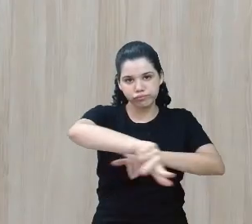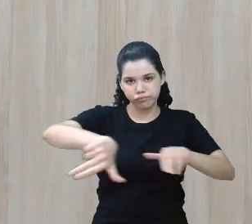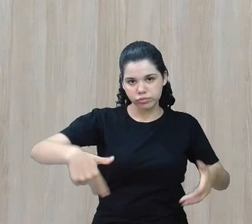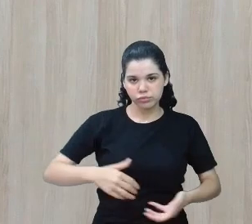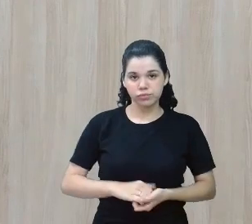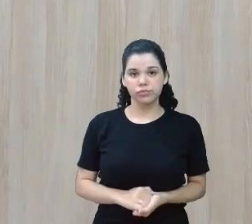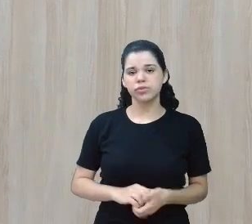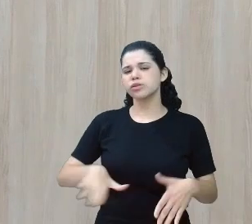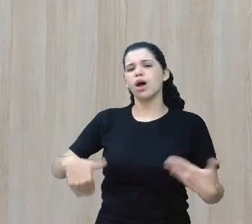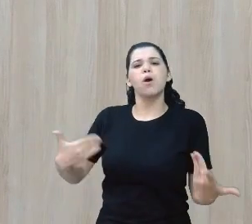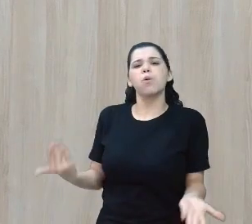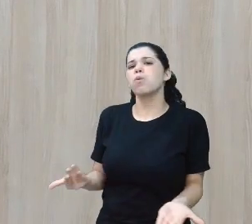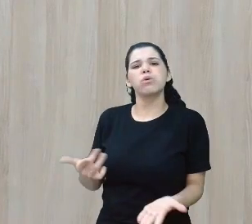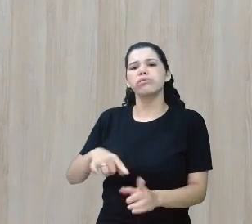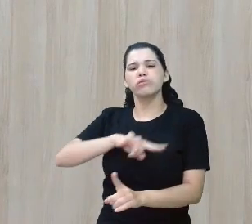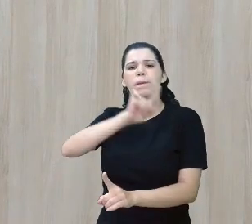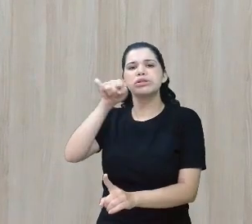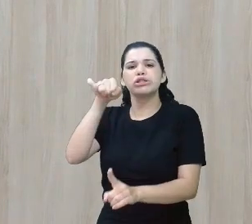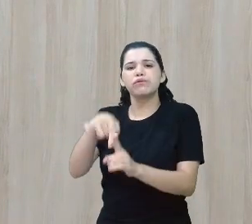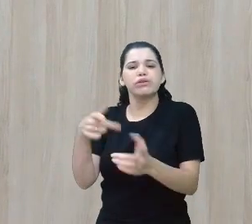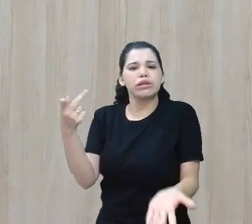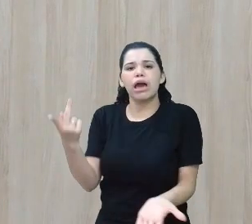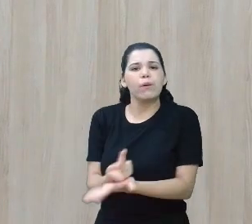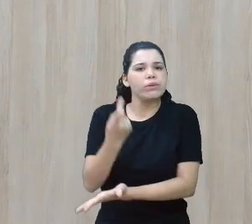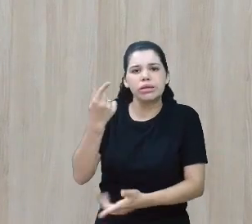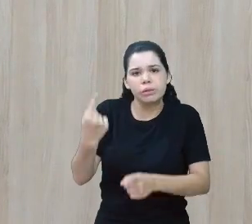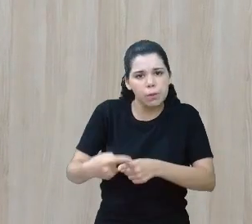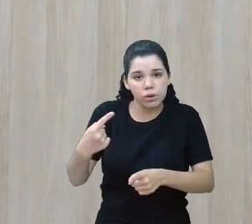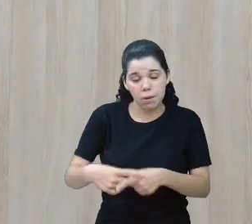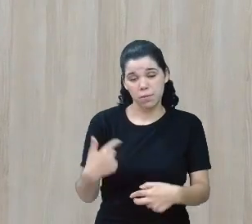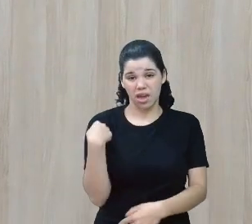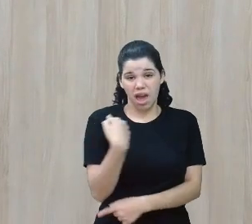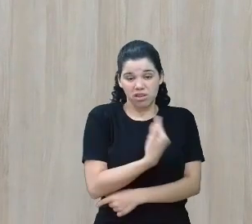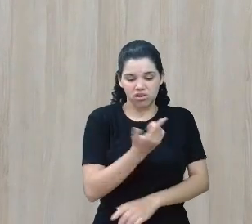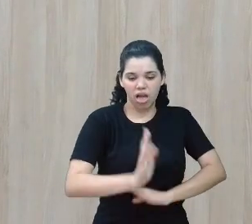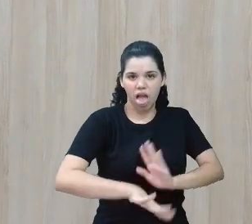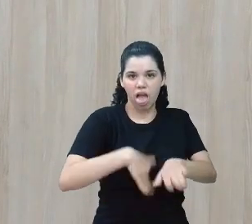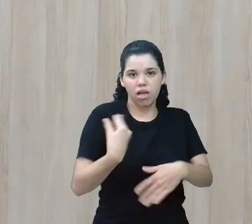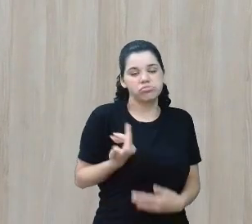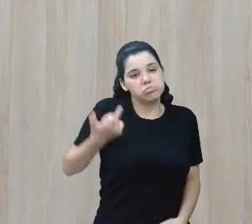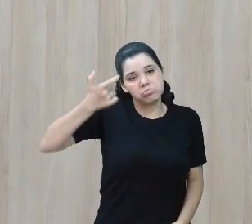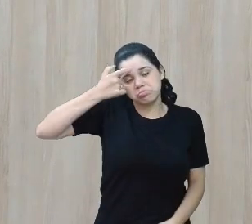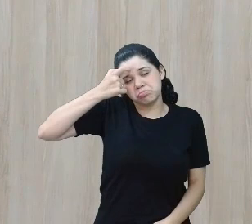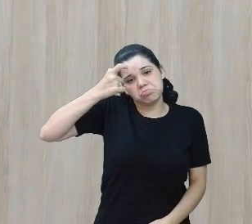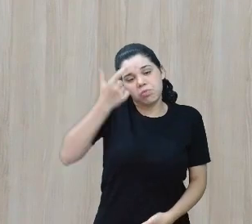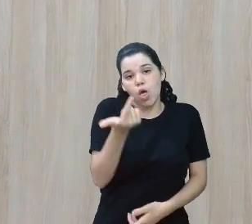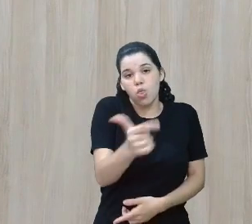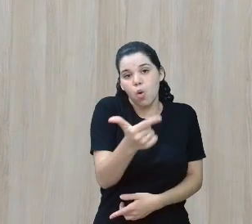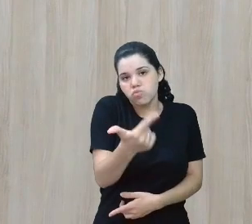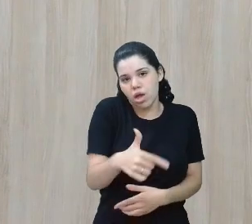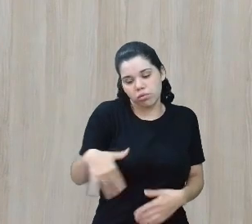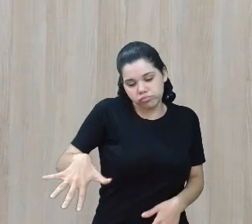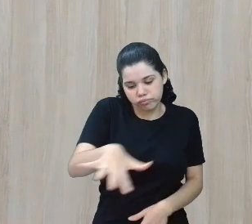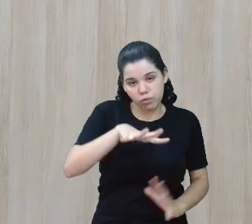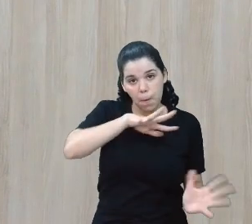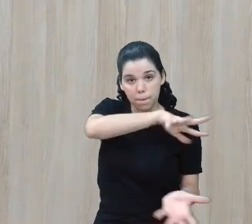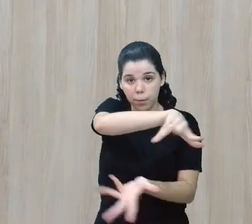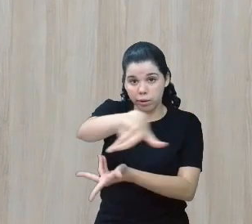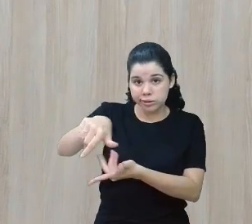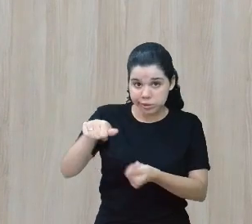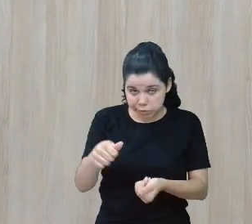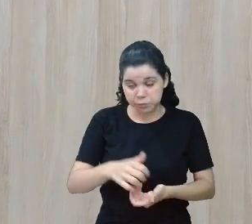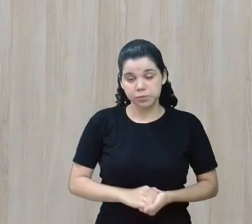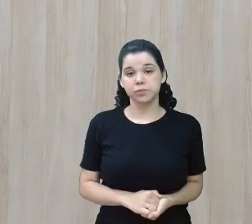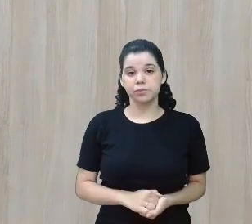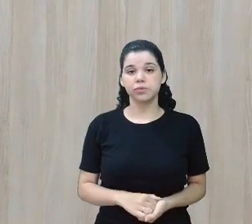E o que causa tudo isto? A nossa forma de viver e crescer sem a mínima preocupação com a nossa casa, o nosso planeta.